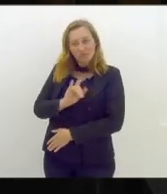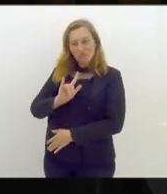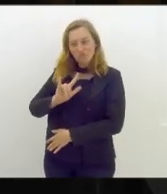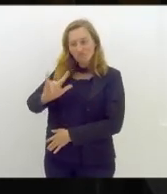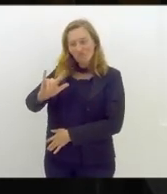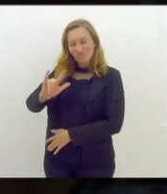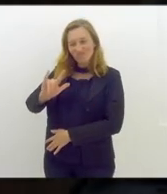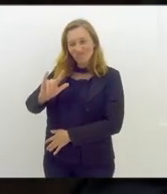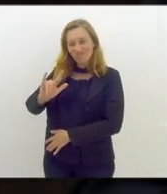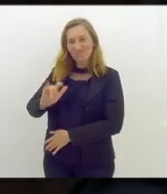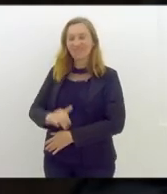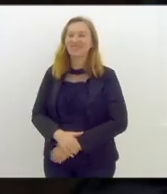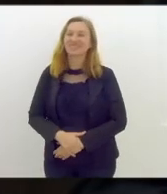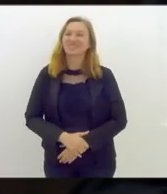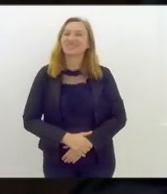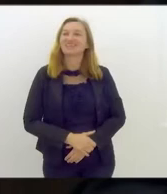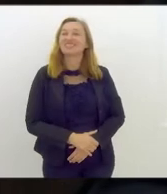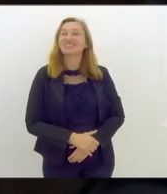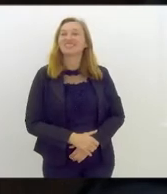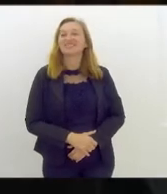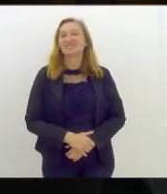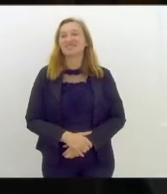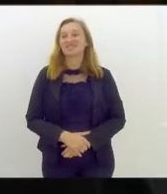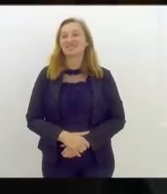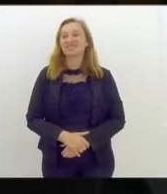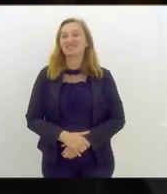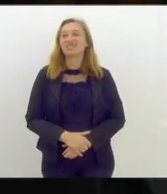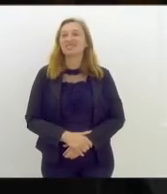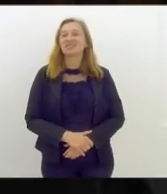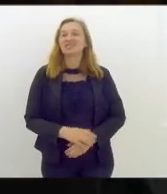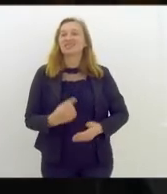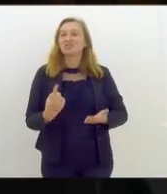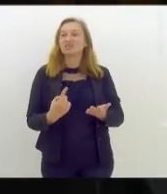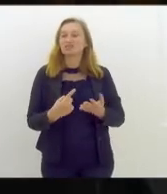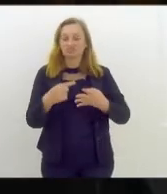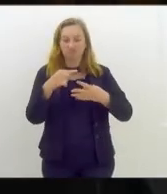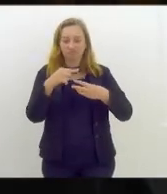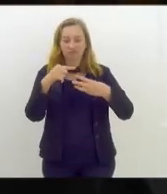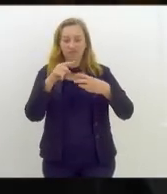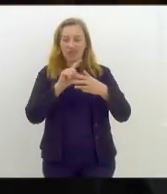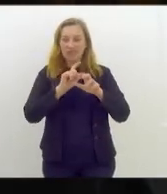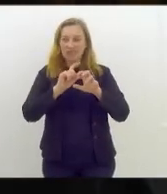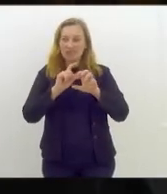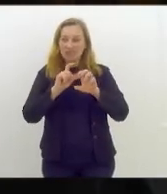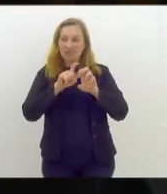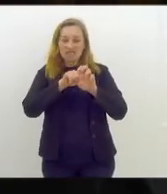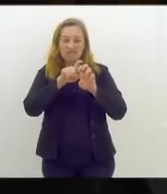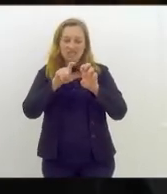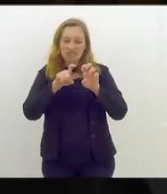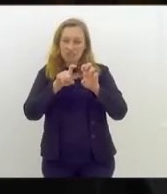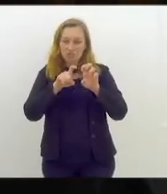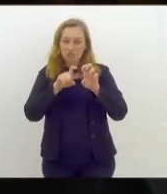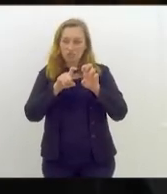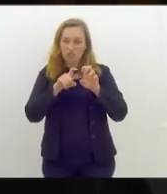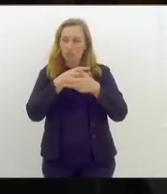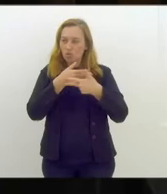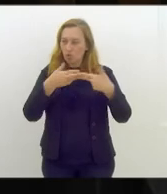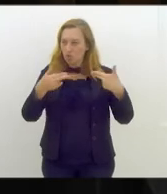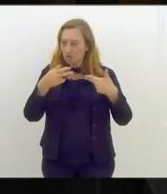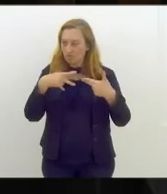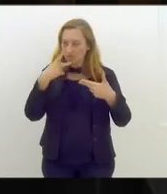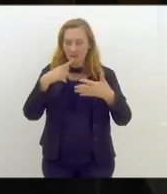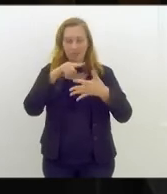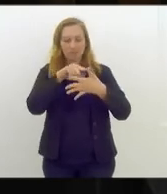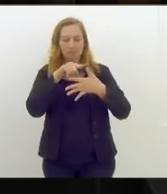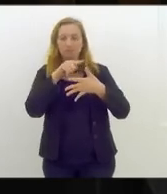você. Eu marquei 5 itens para seguir no meu roteiro. Um é